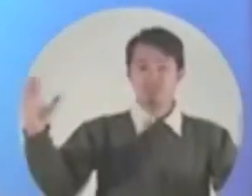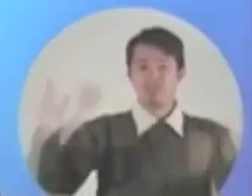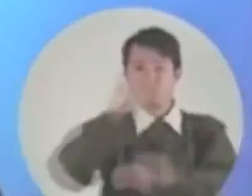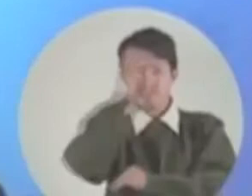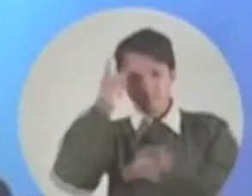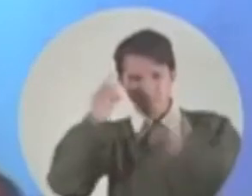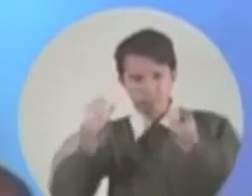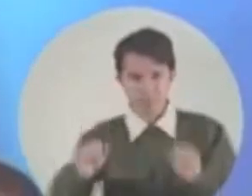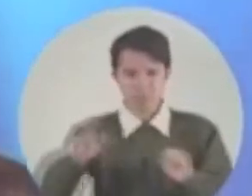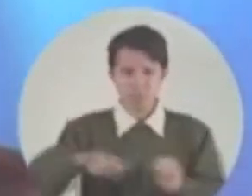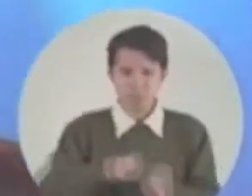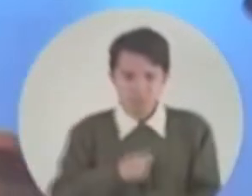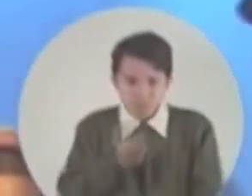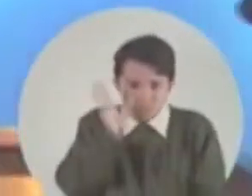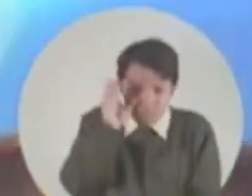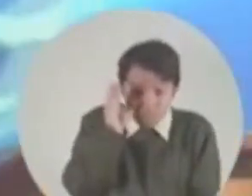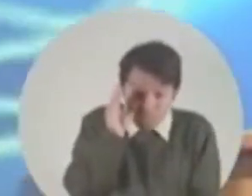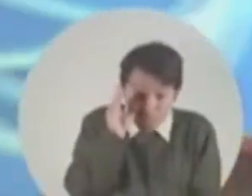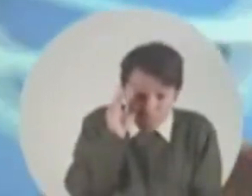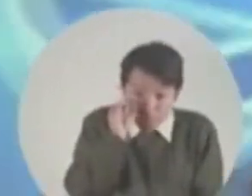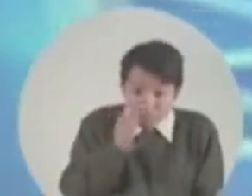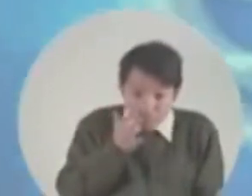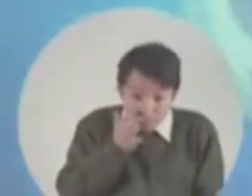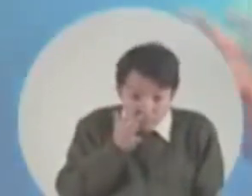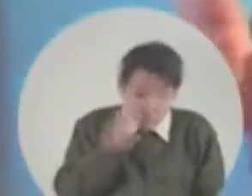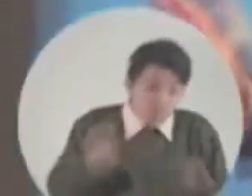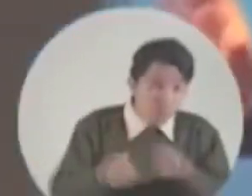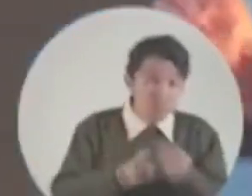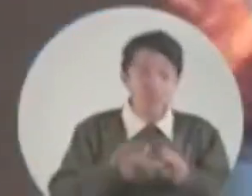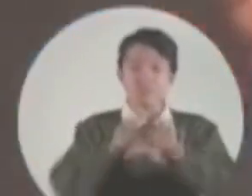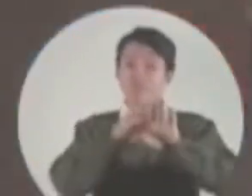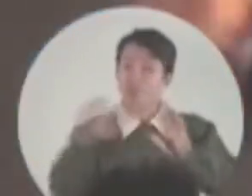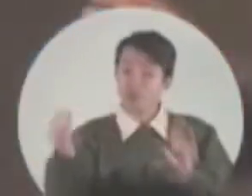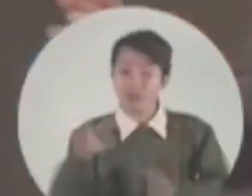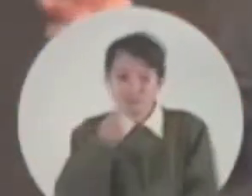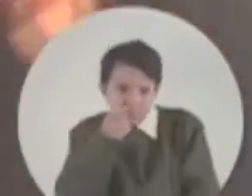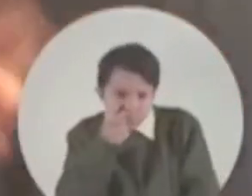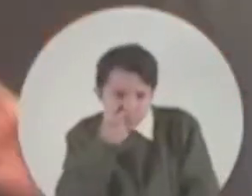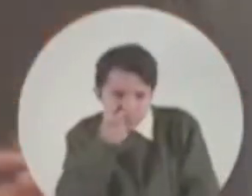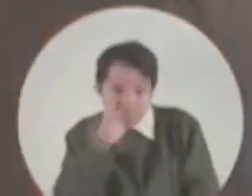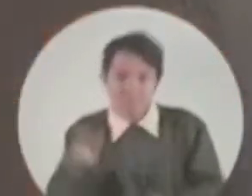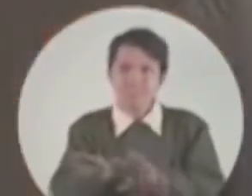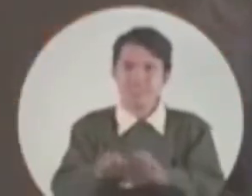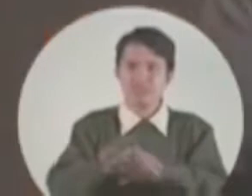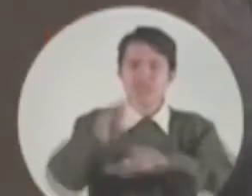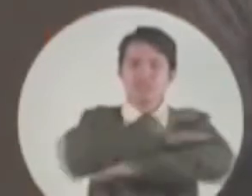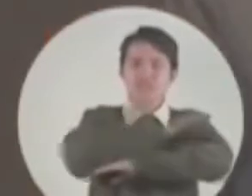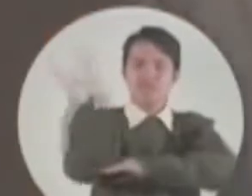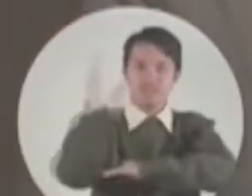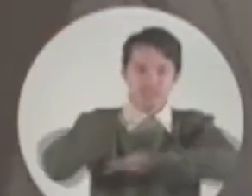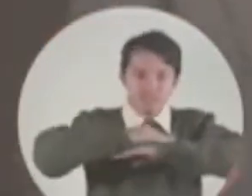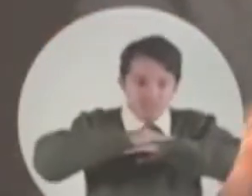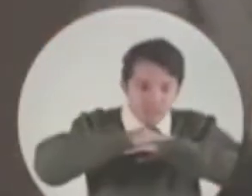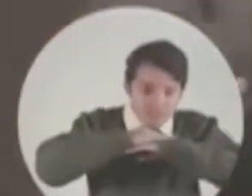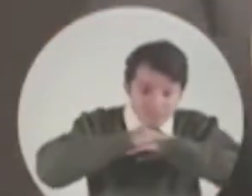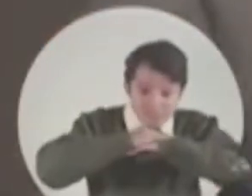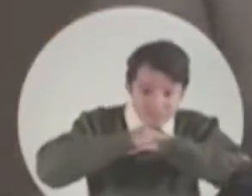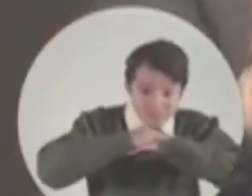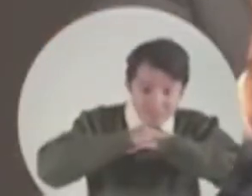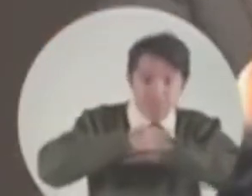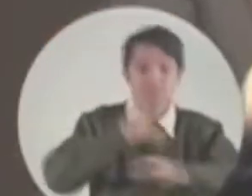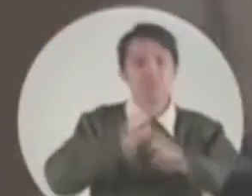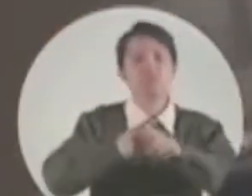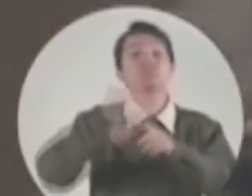tal maneira que as pessoas pudessem ficar bem pertinho da porta, da janela, assistindo eles